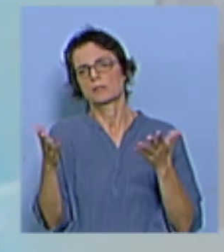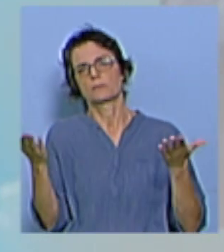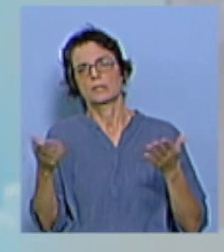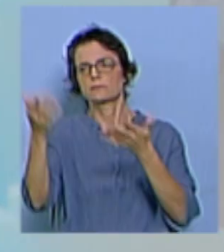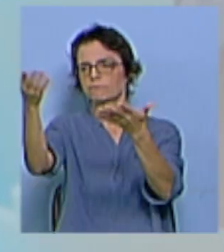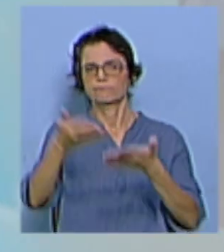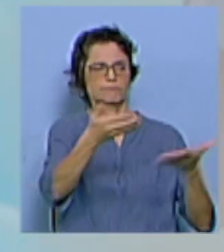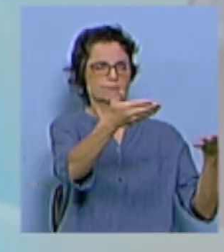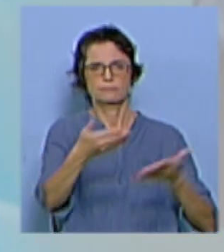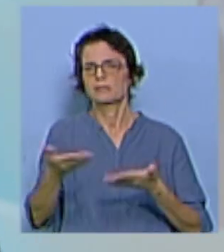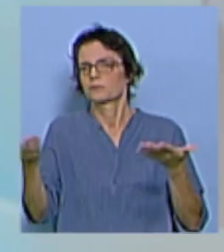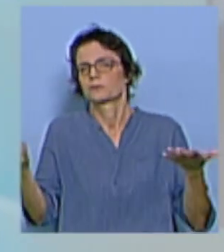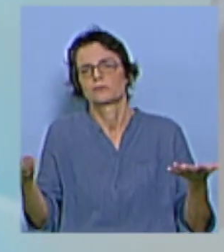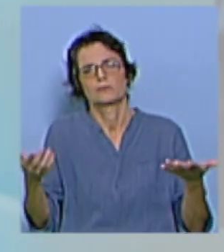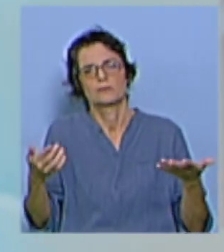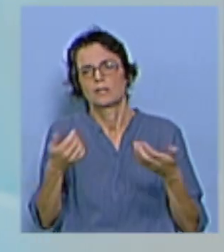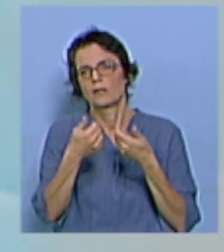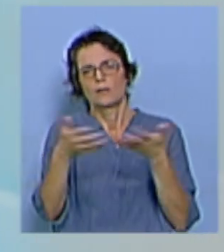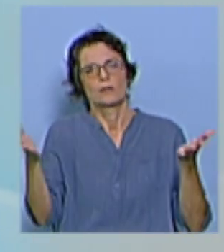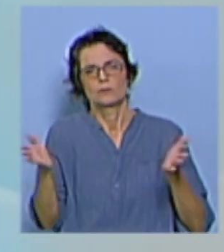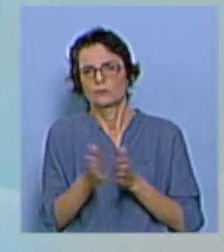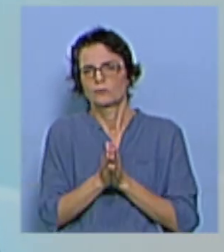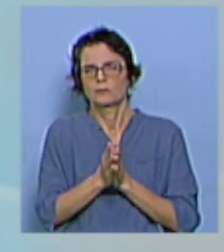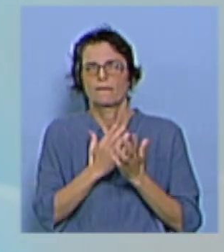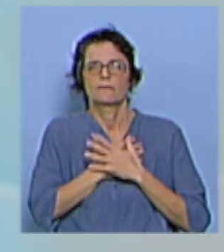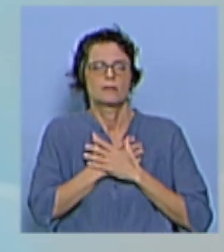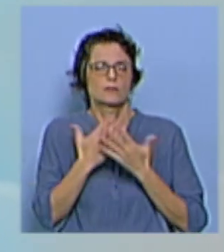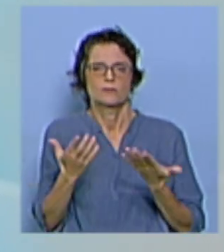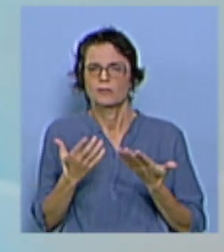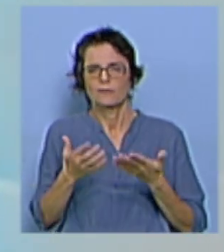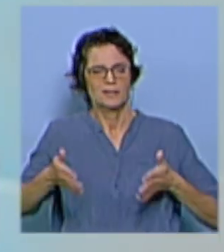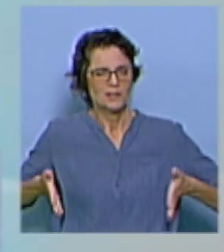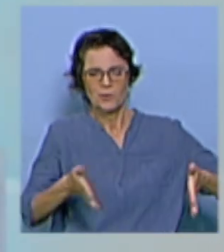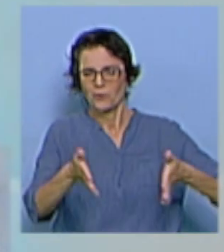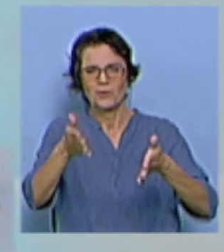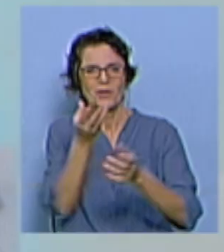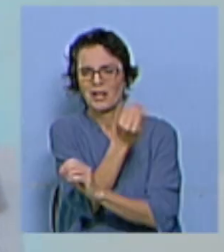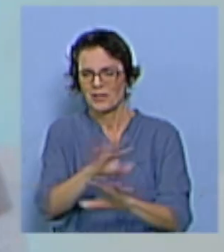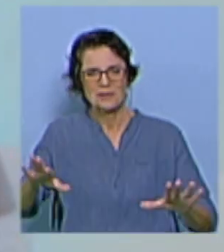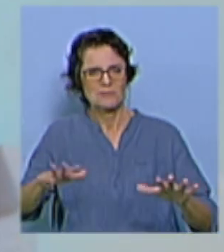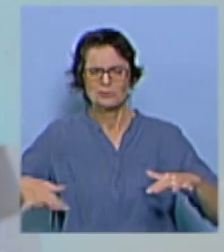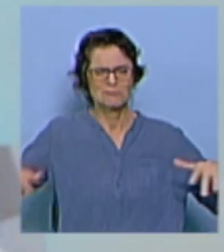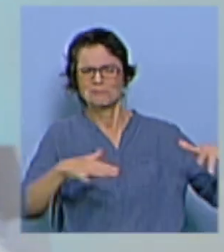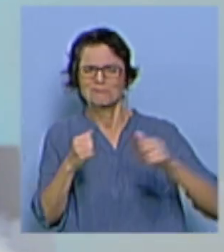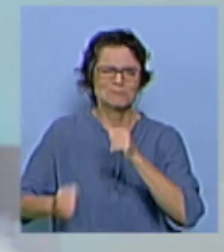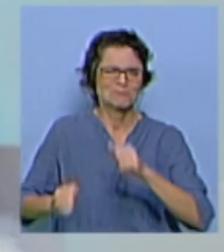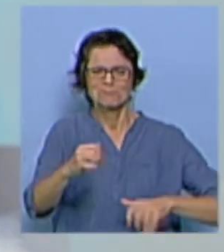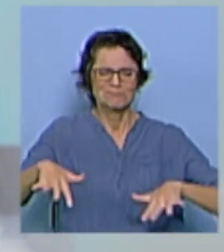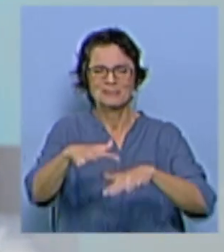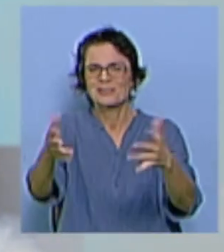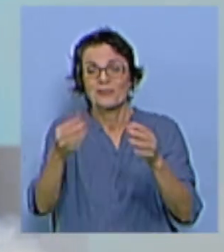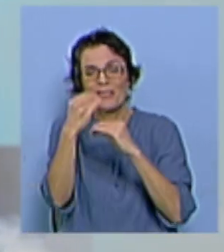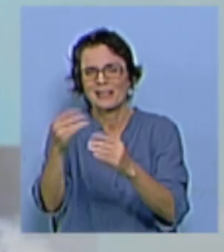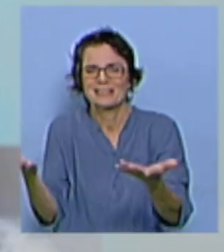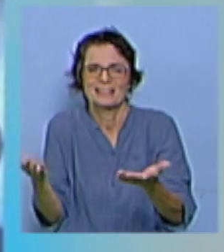viessem sem marcação, sem nada disso. Gostávamos de voltar a ter aqueles corredores cheios de miúdos na catequese e não sei o quê, mas não sabemos como é que vai ser.